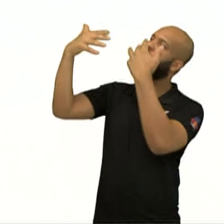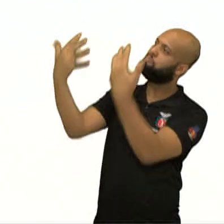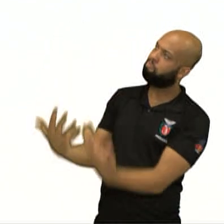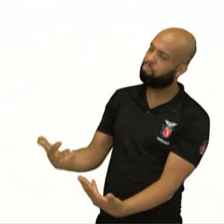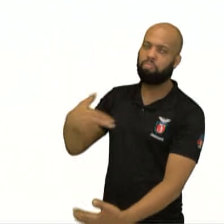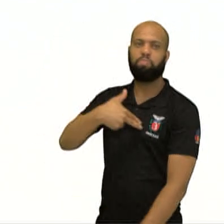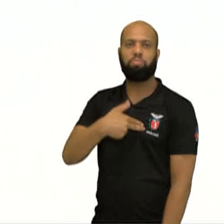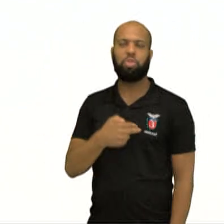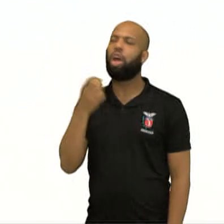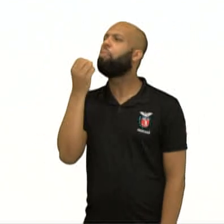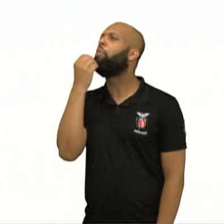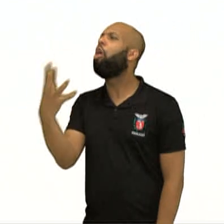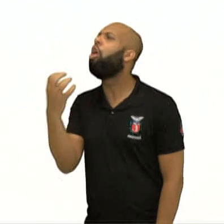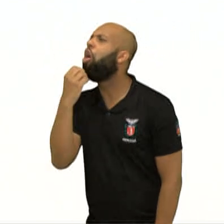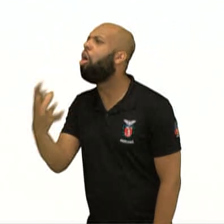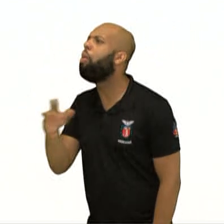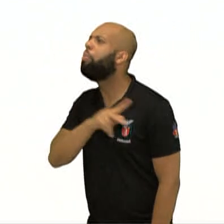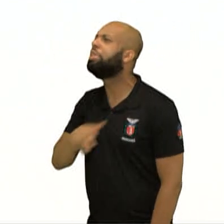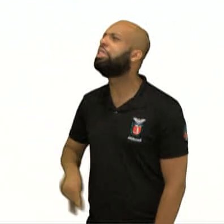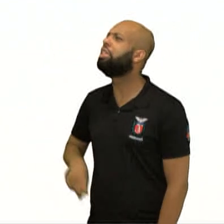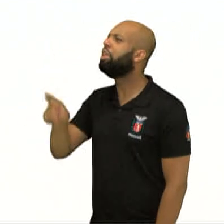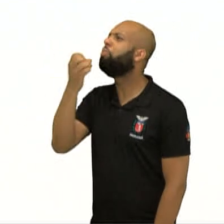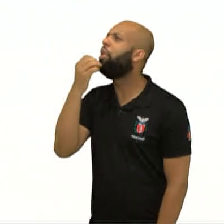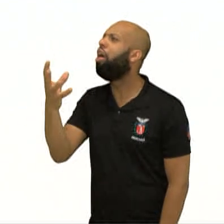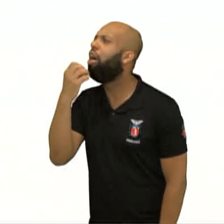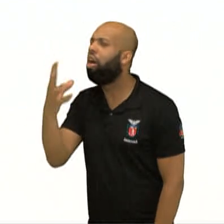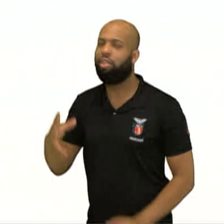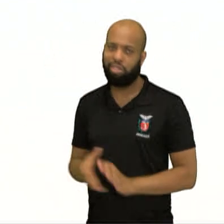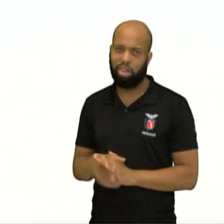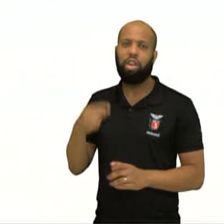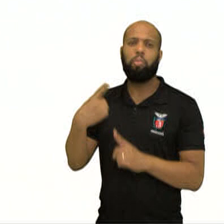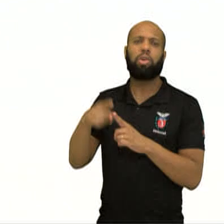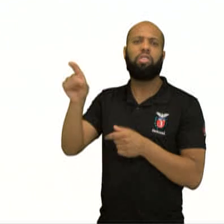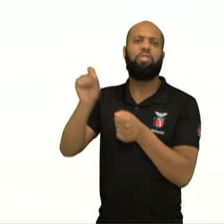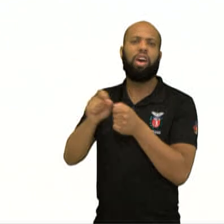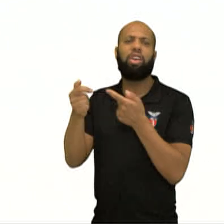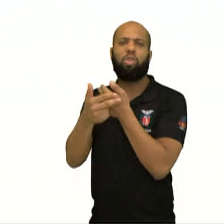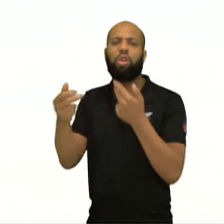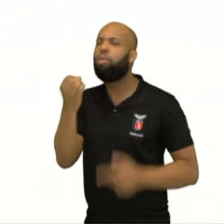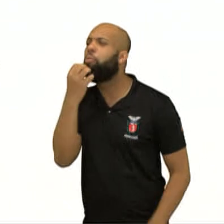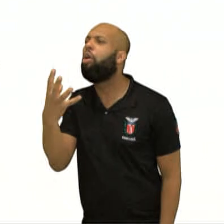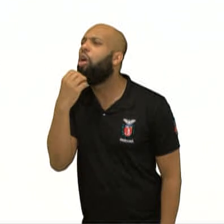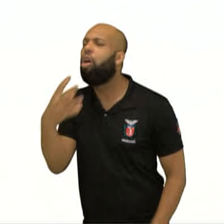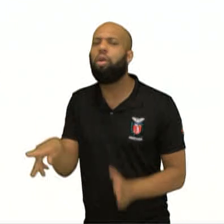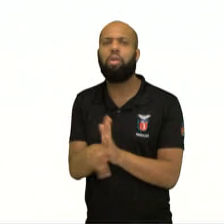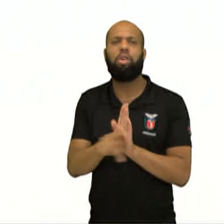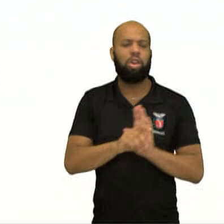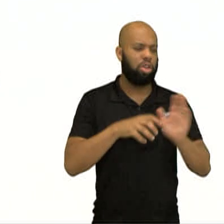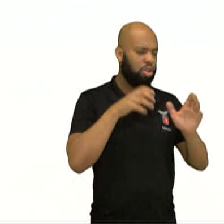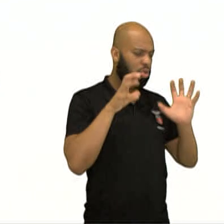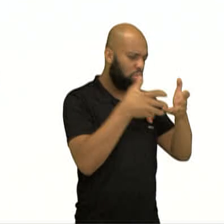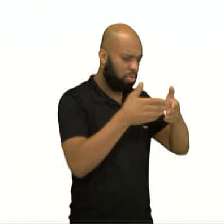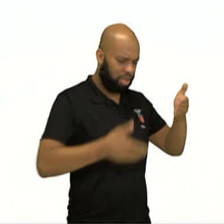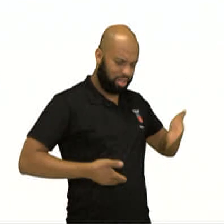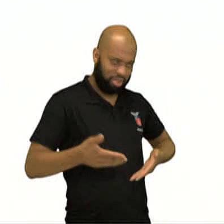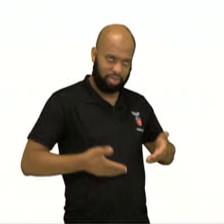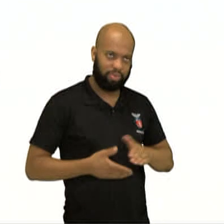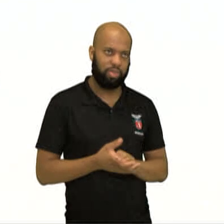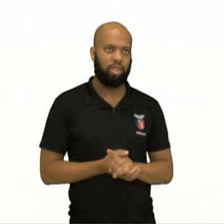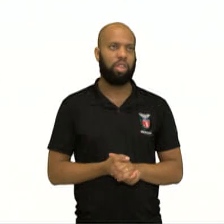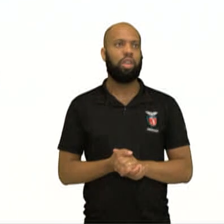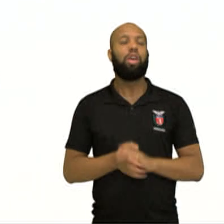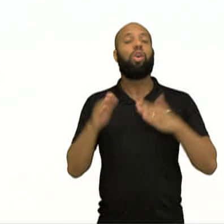o bondoso Vargas, aquele que é do lado do bem, que pensa nos trabalhadores. Sobre esse